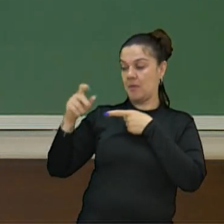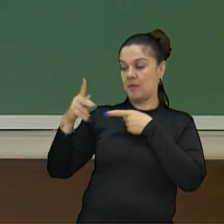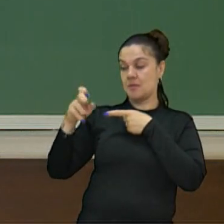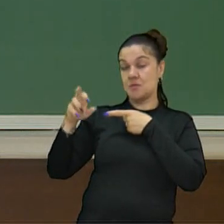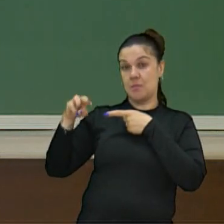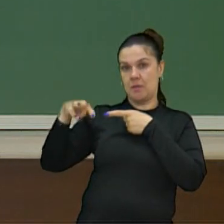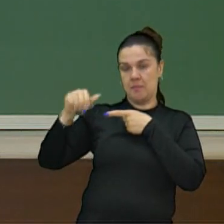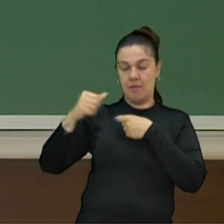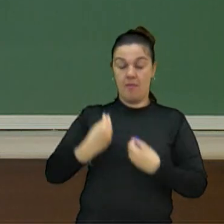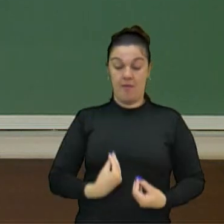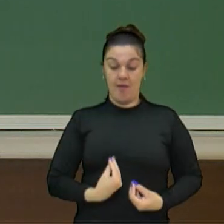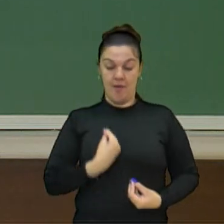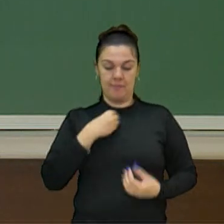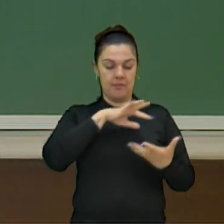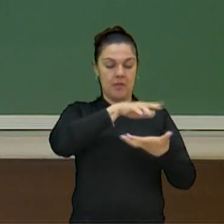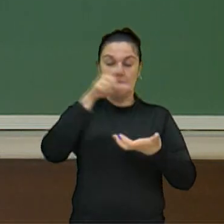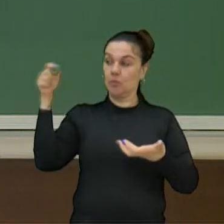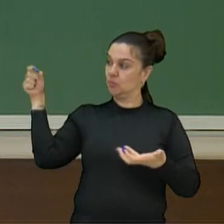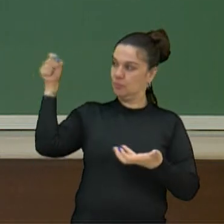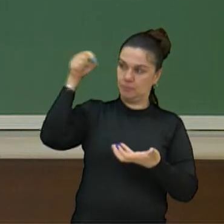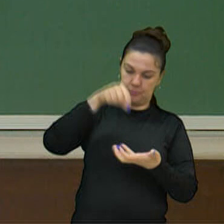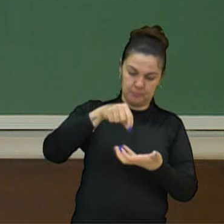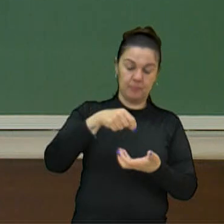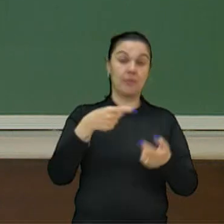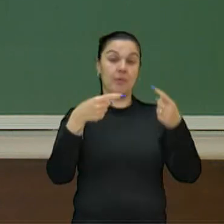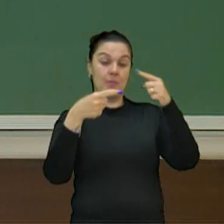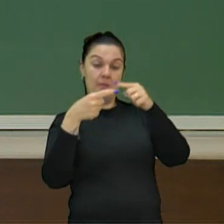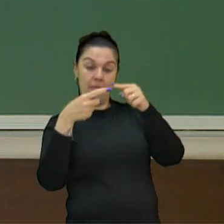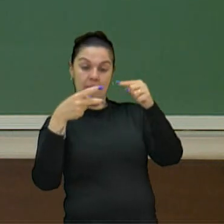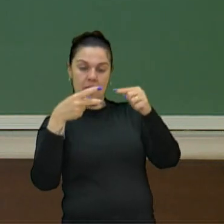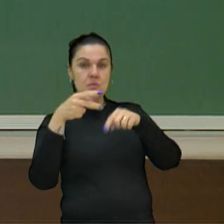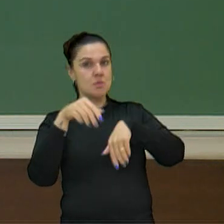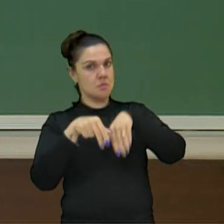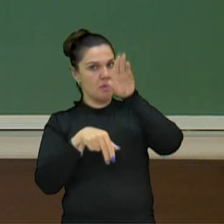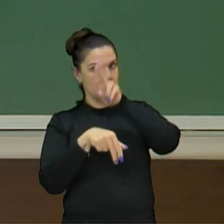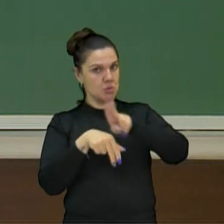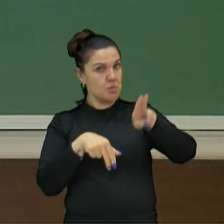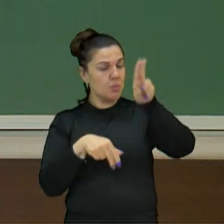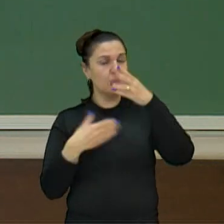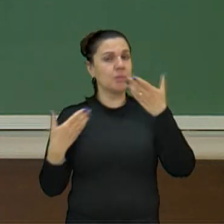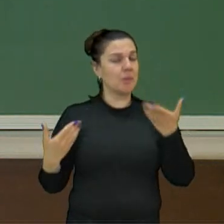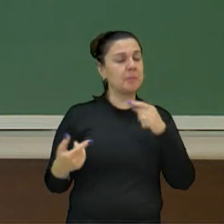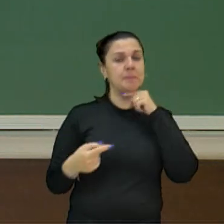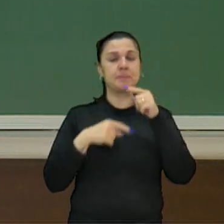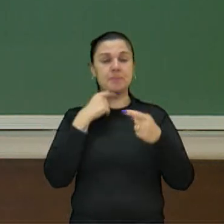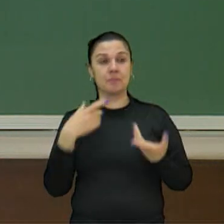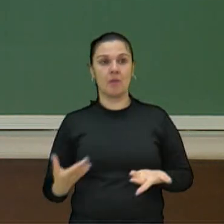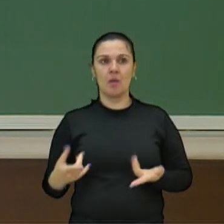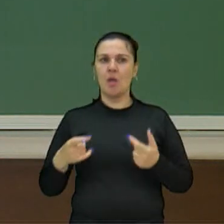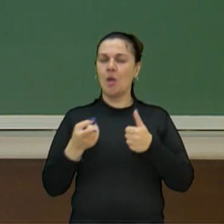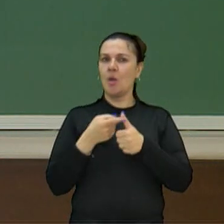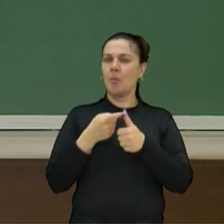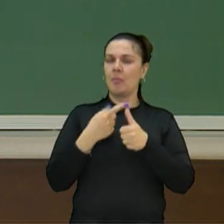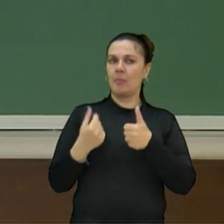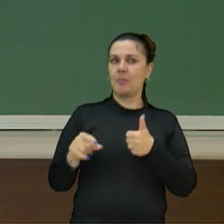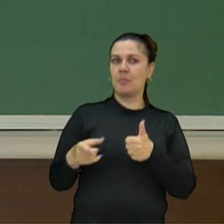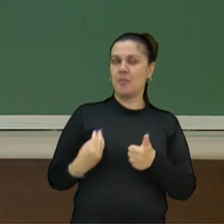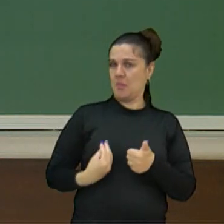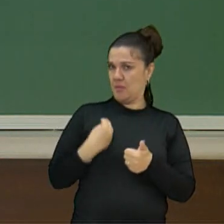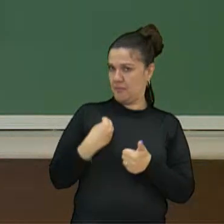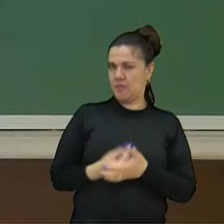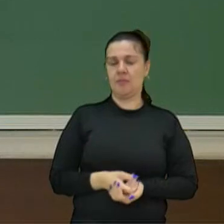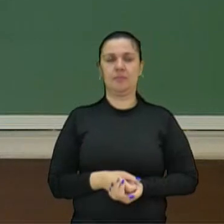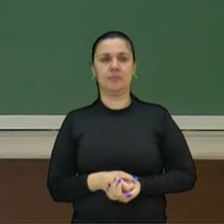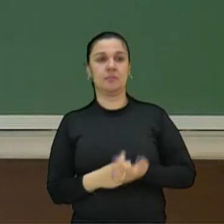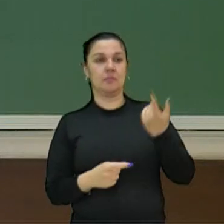quando a gente pensa na biogênese e na panspermia, que são as 2 teorias que ainda são aceitas. Como surgiu a primeira forma de vida? Porque elas